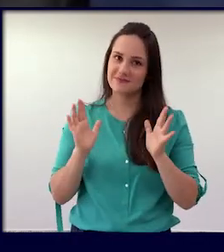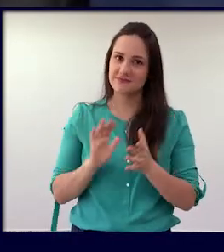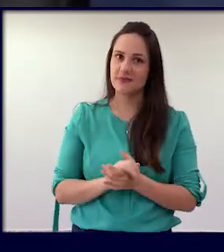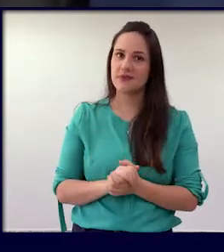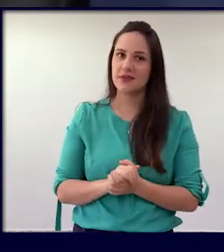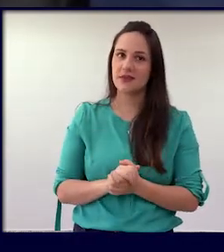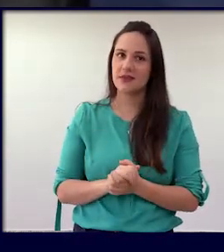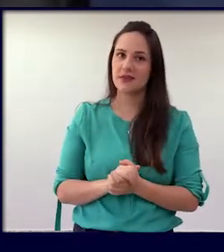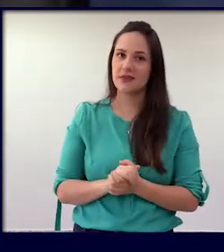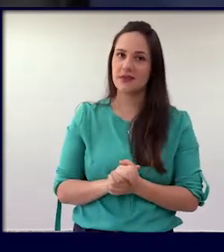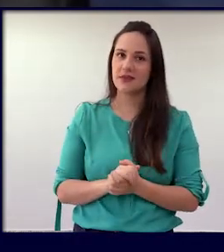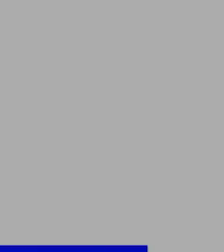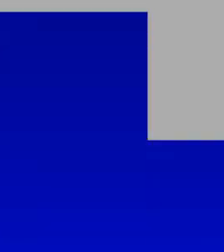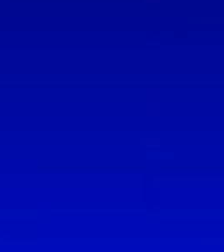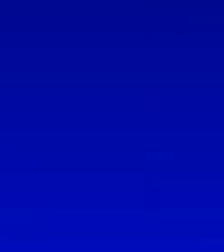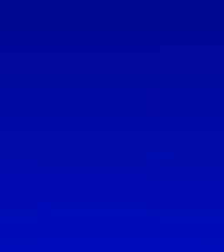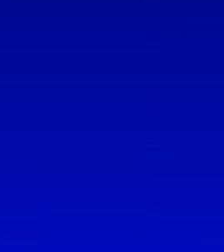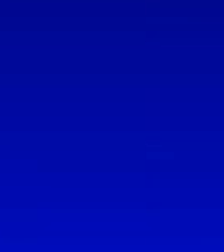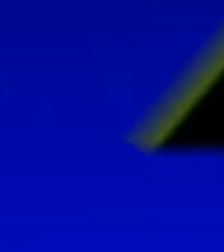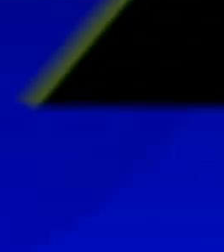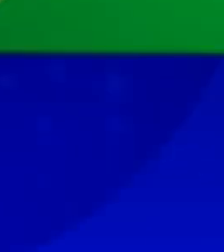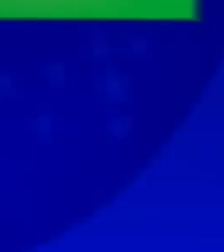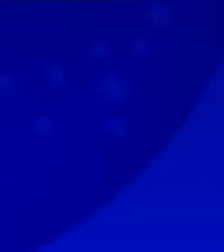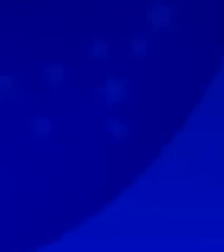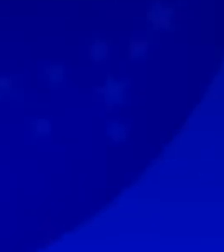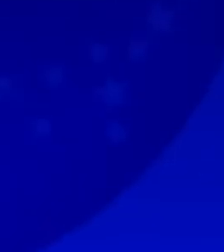a pouco. Até já.